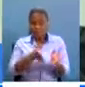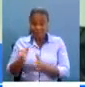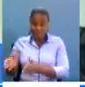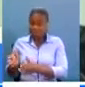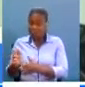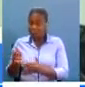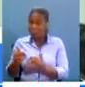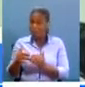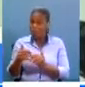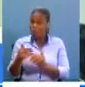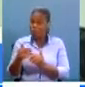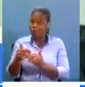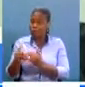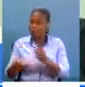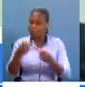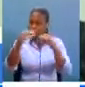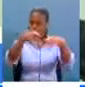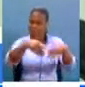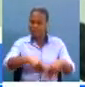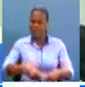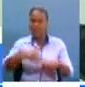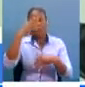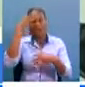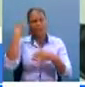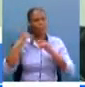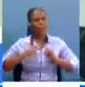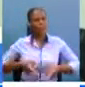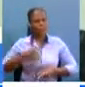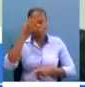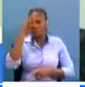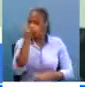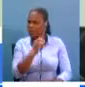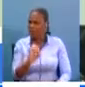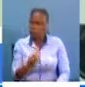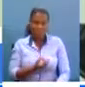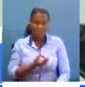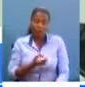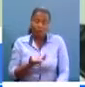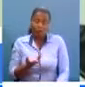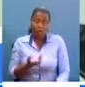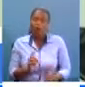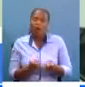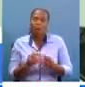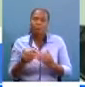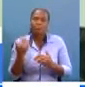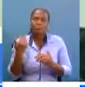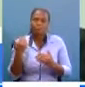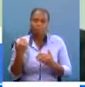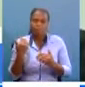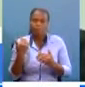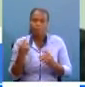desfecho que, à partida, parece não ser exatamente o desfecho que